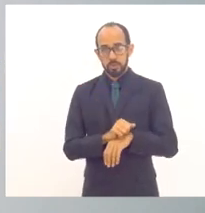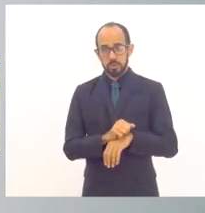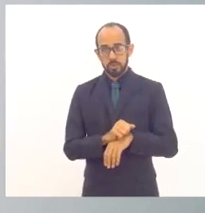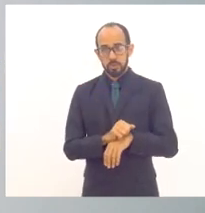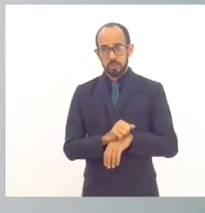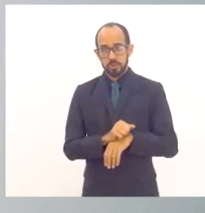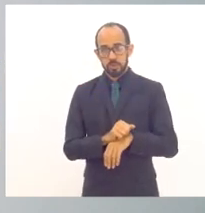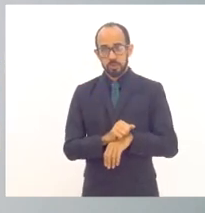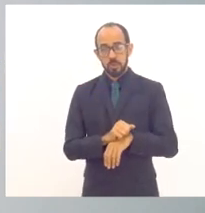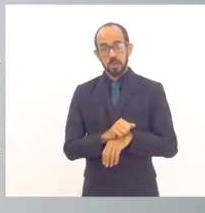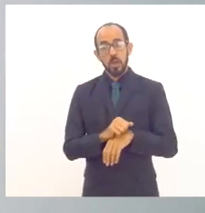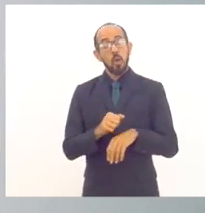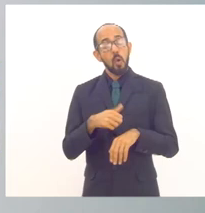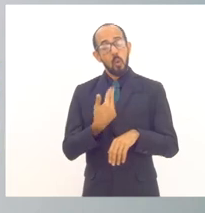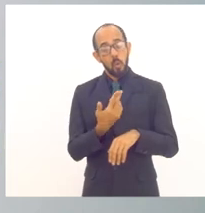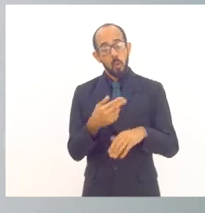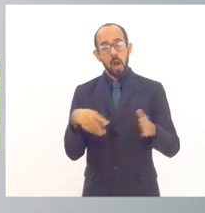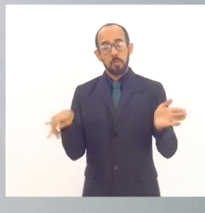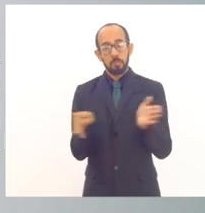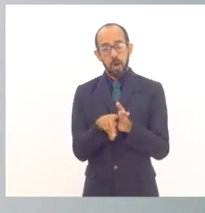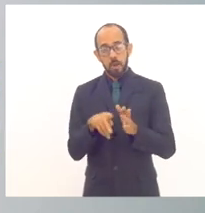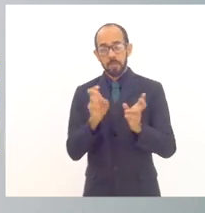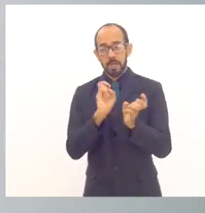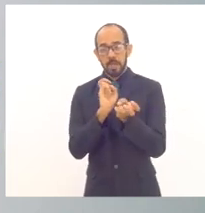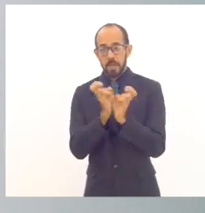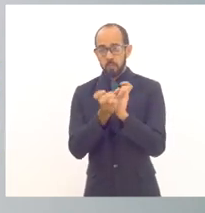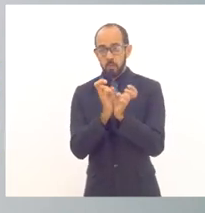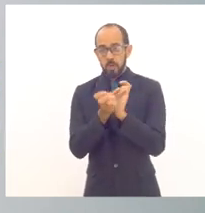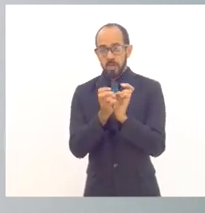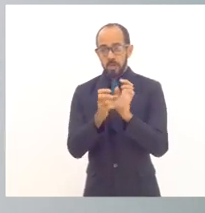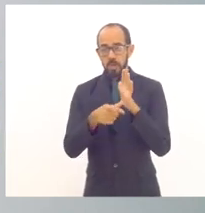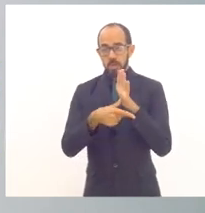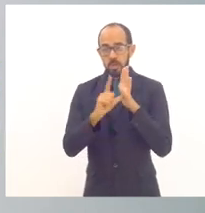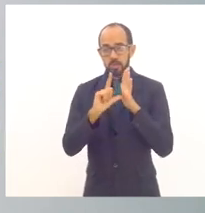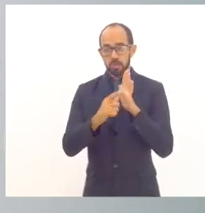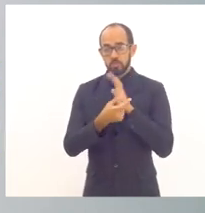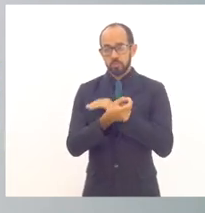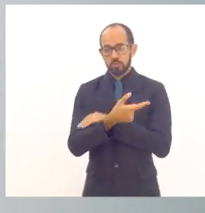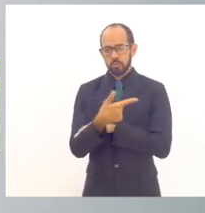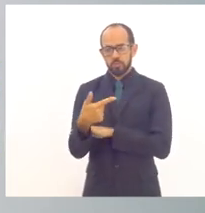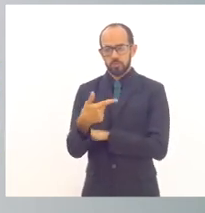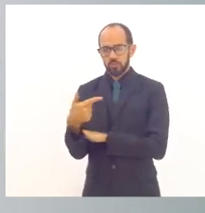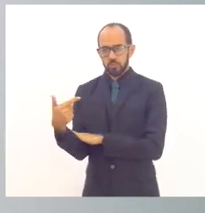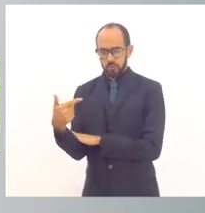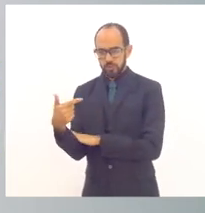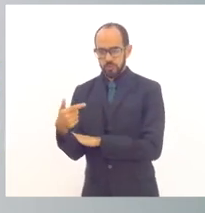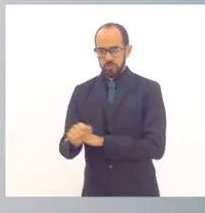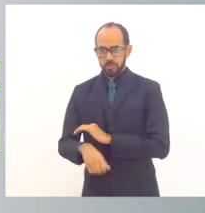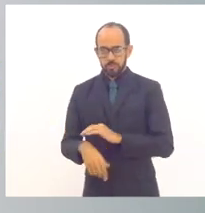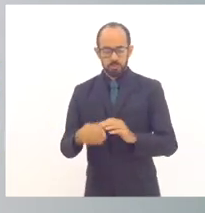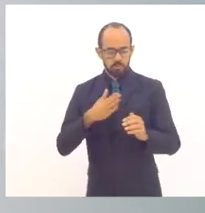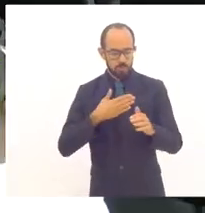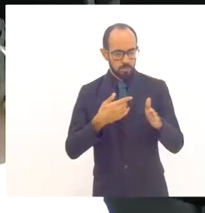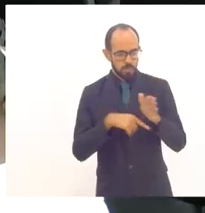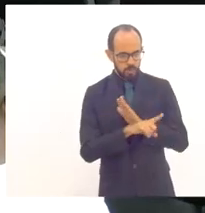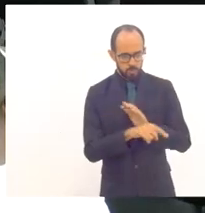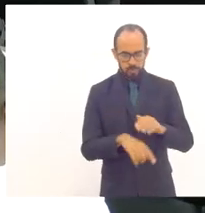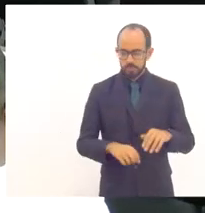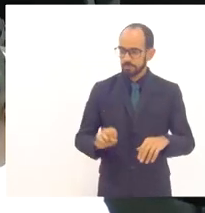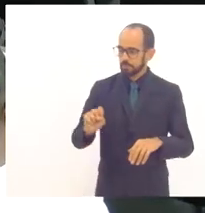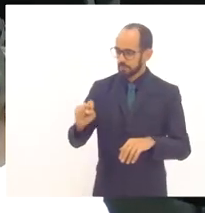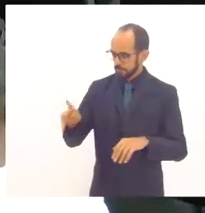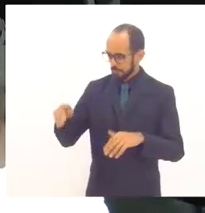procurou a capoeira antes de 2022? Só isso. Tá bom. Minha pergunta é só essa. Beleza.